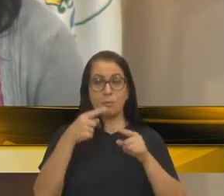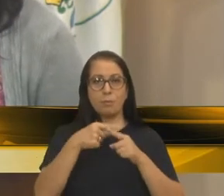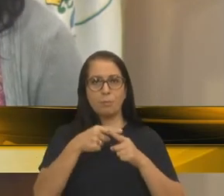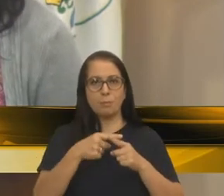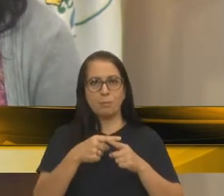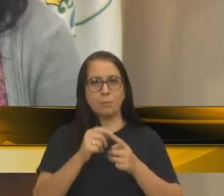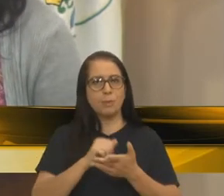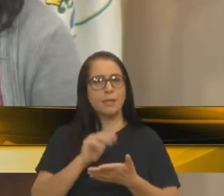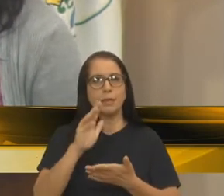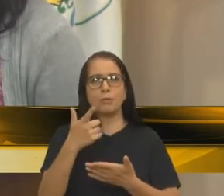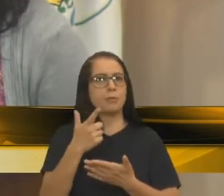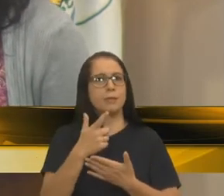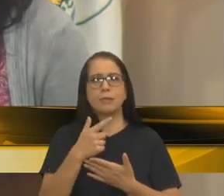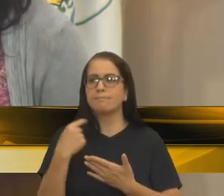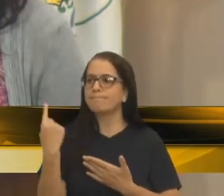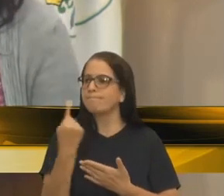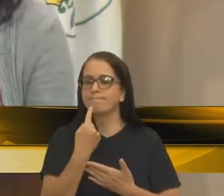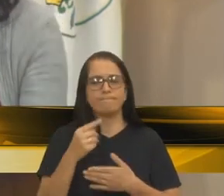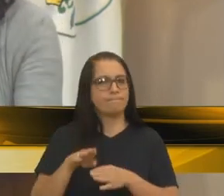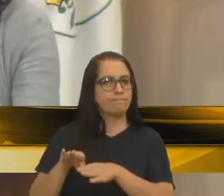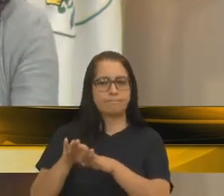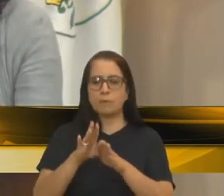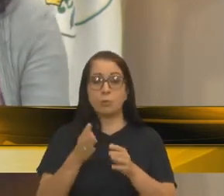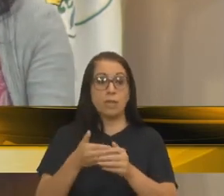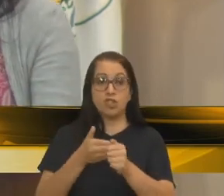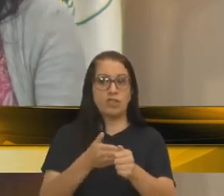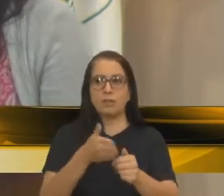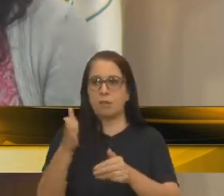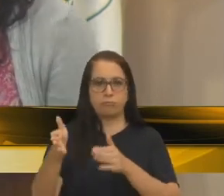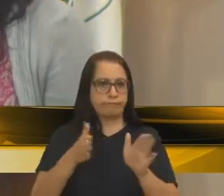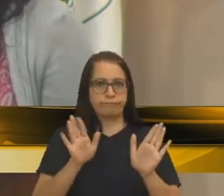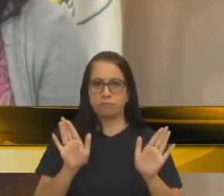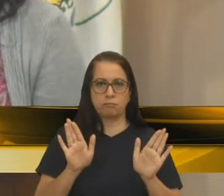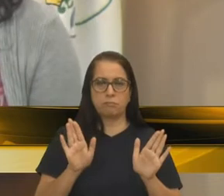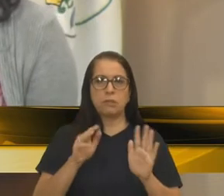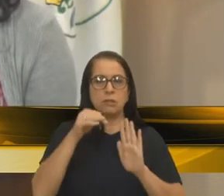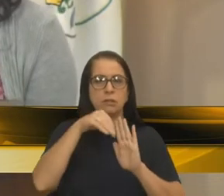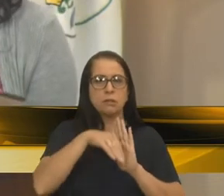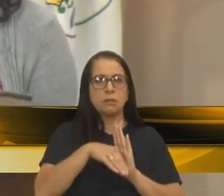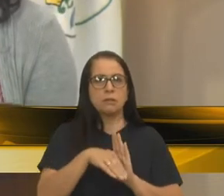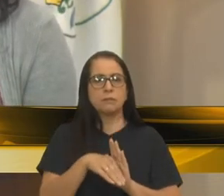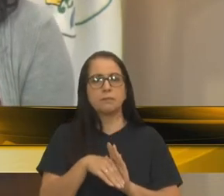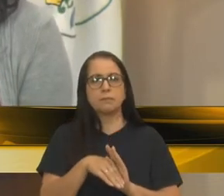não existe unidade, não existe direção. E dentro do